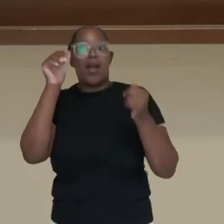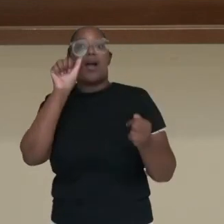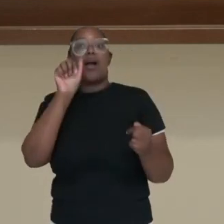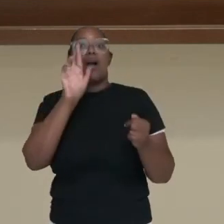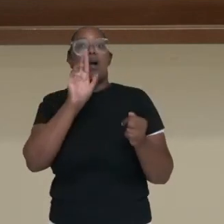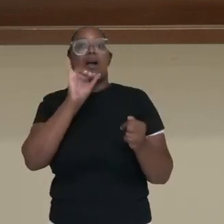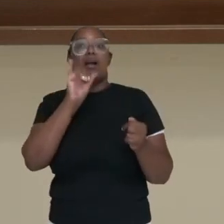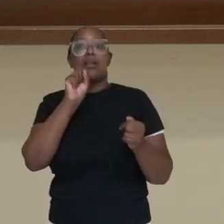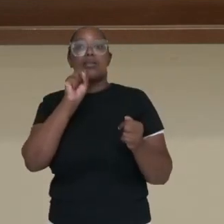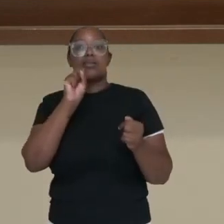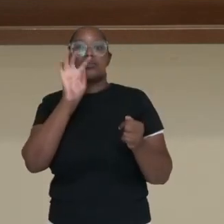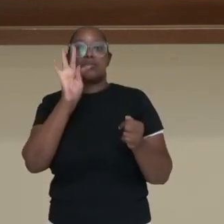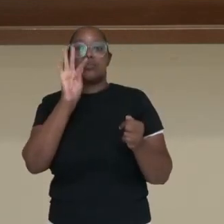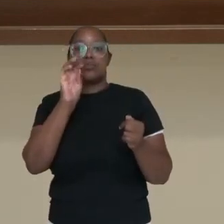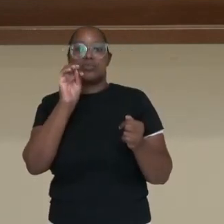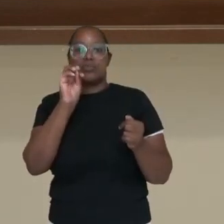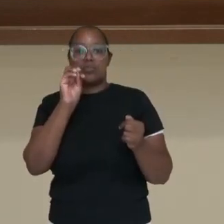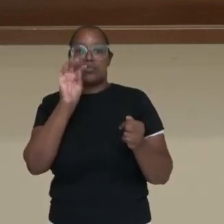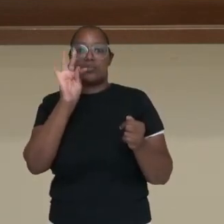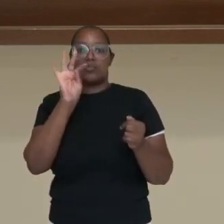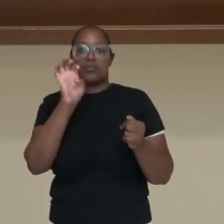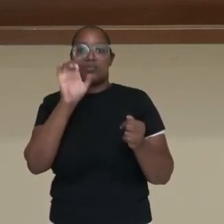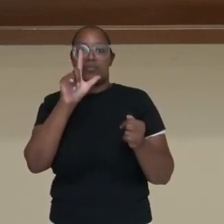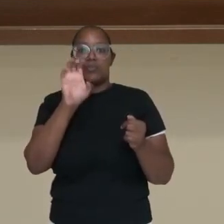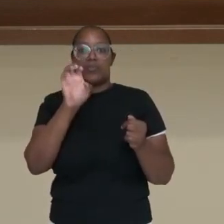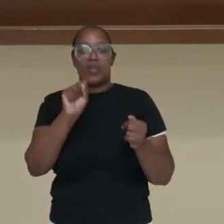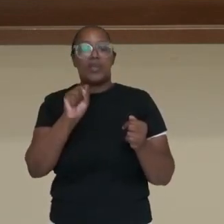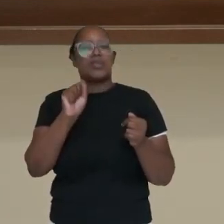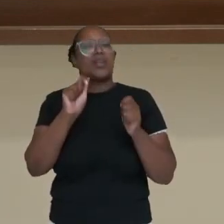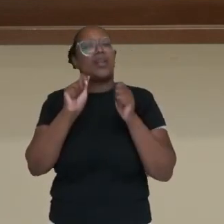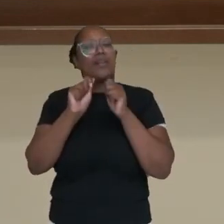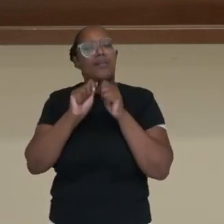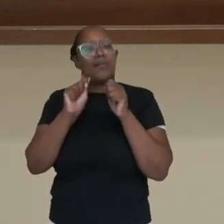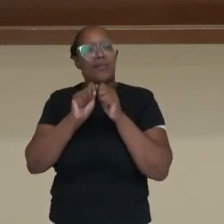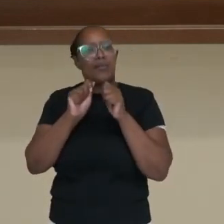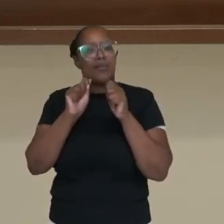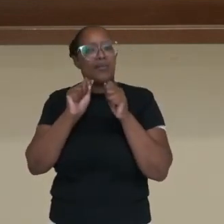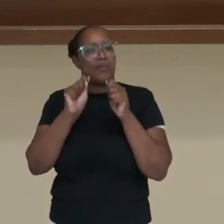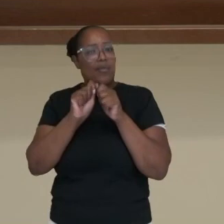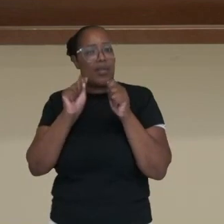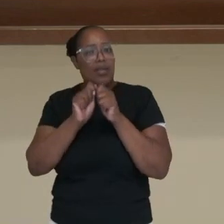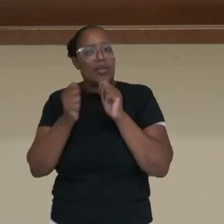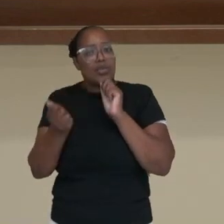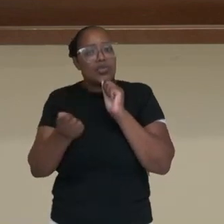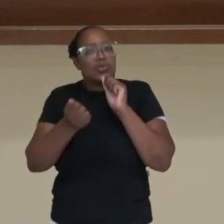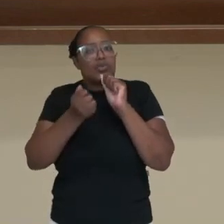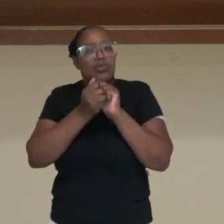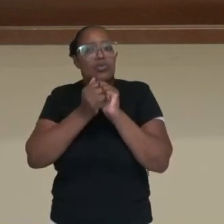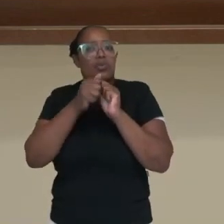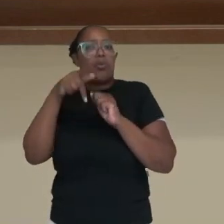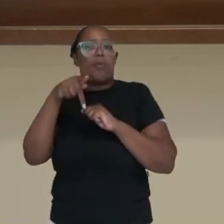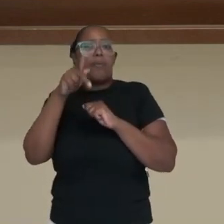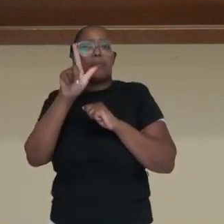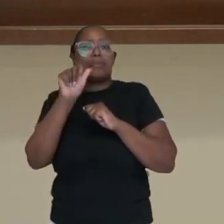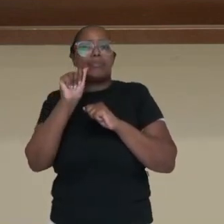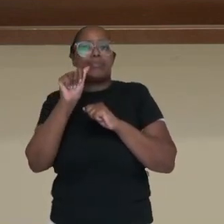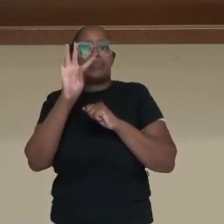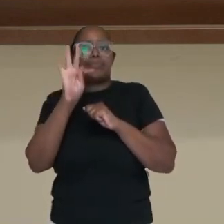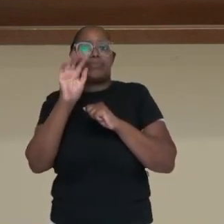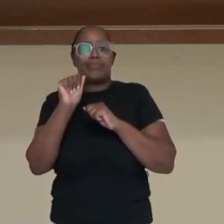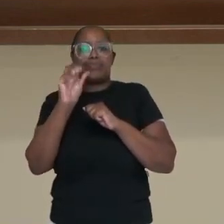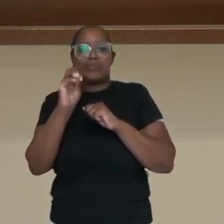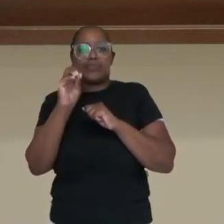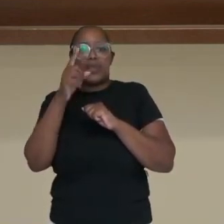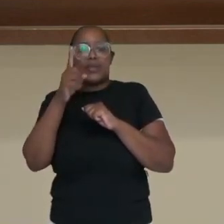O filósofo grego deixou um grandioso legado. Como eu falei para vocês, inclusive, o Aristóteles escreveu um livro sobre